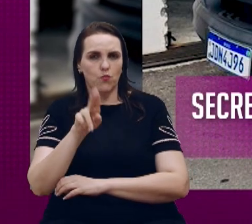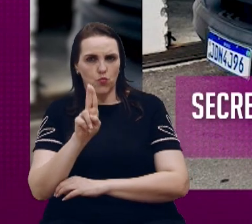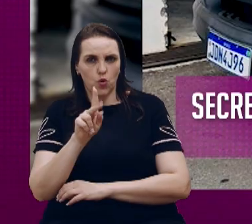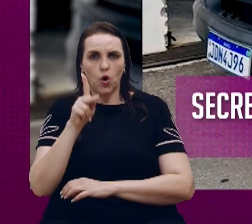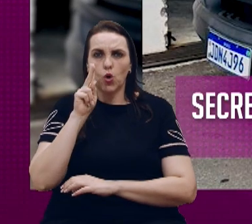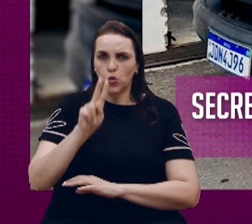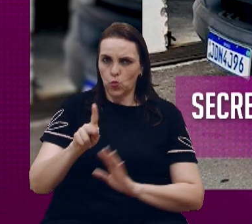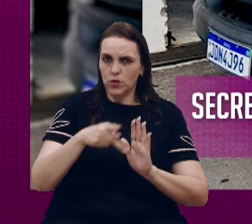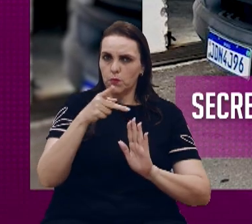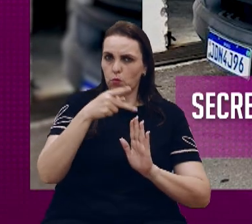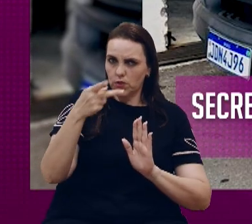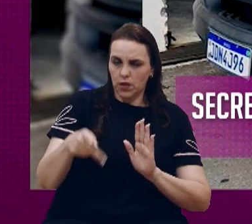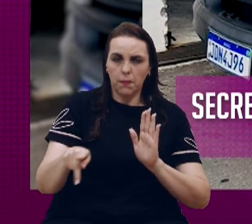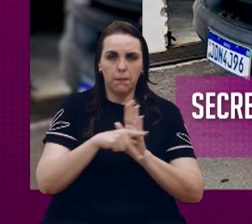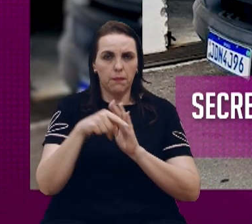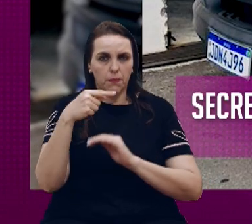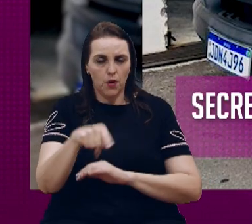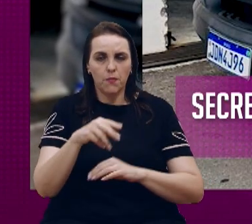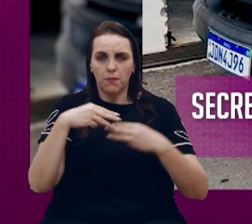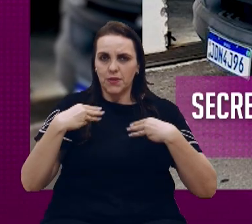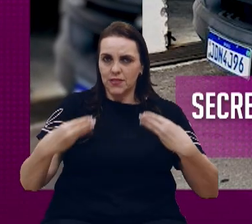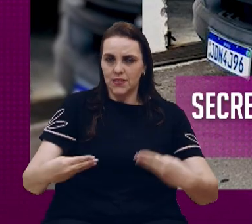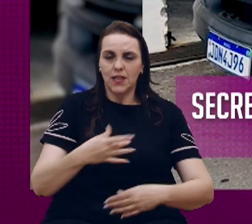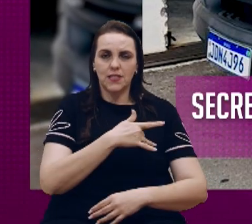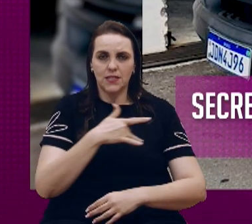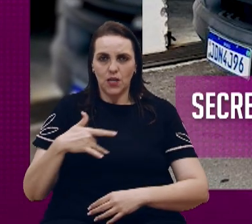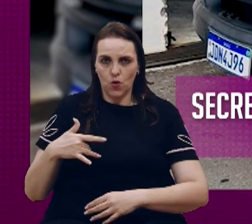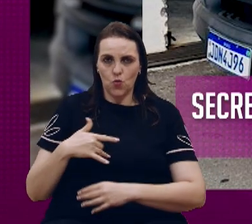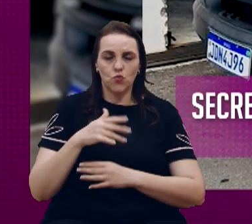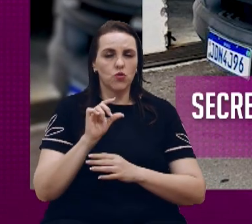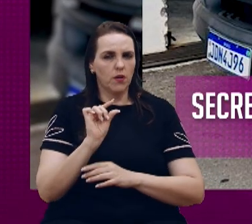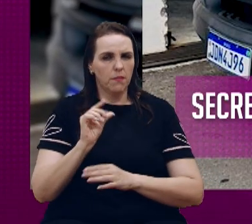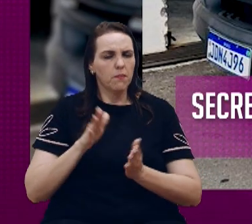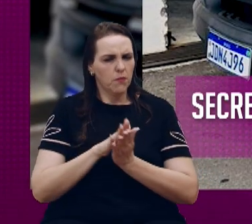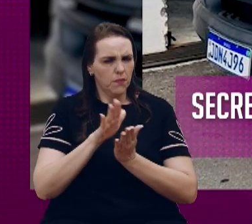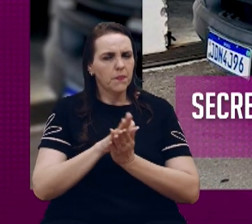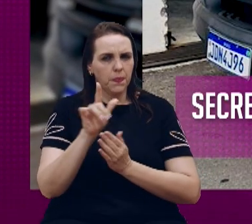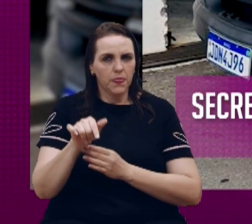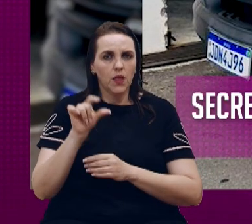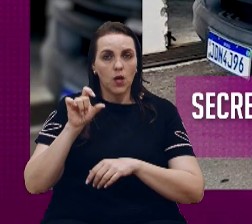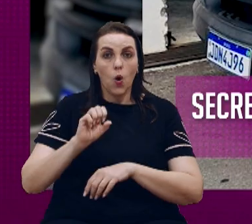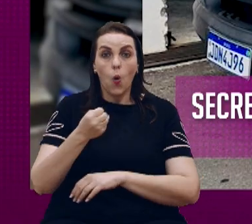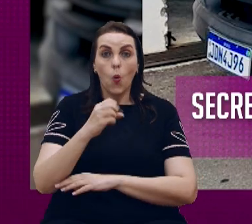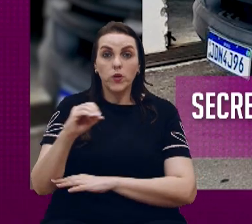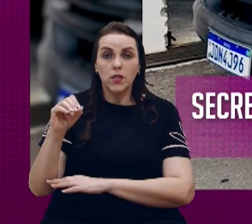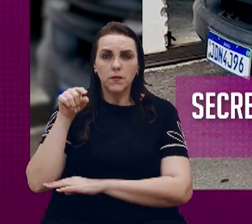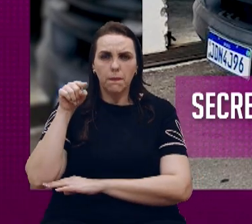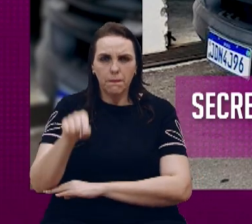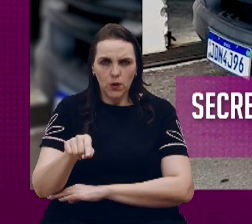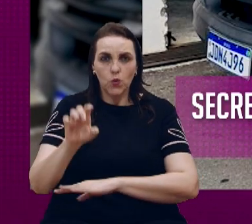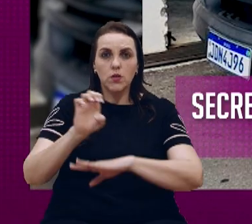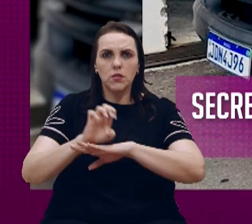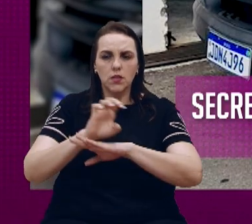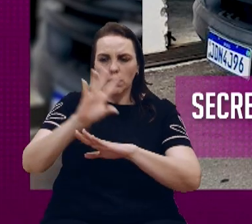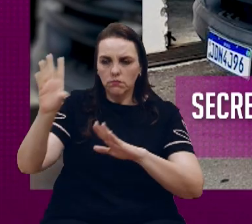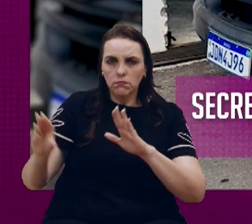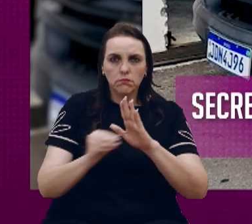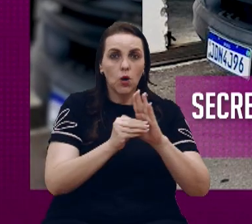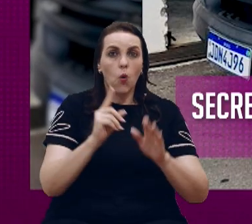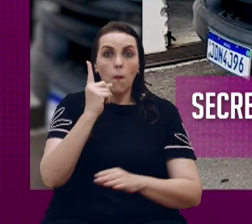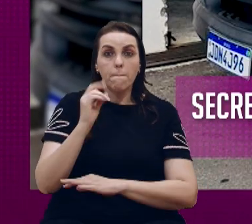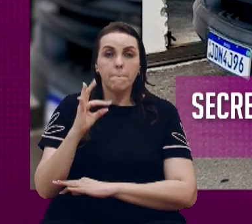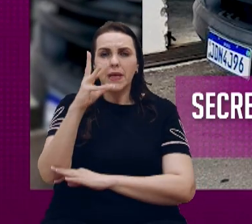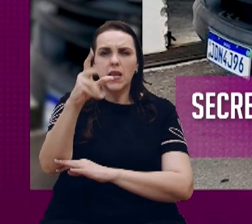do Ministério da Saúde, publicadas recentemente, garantiram valores de 800 mil e o Estado colocará mais de 1 milhão de reais